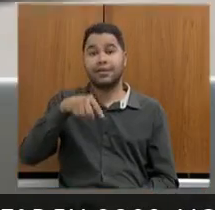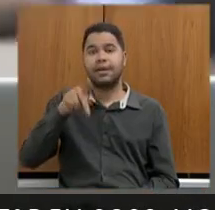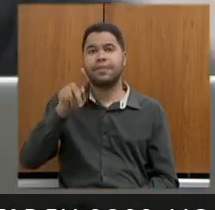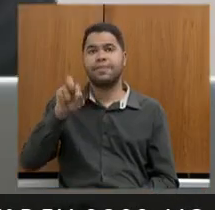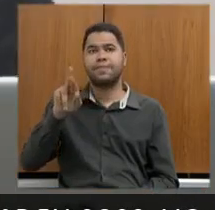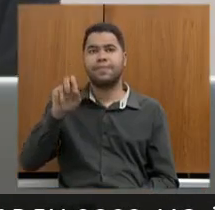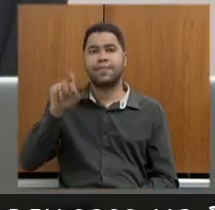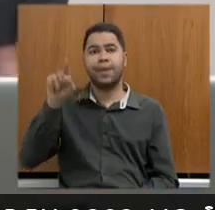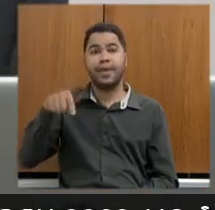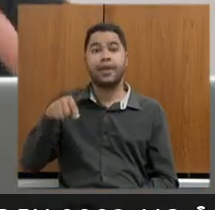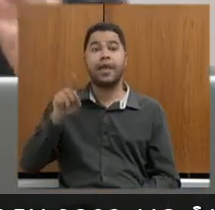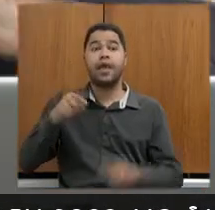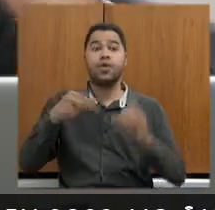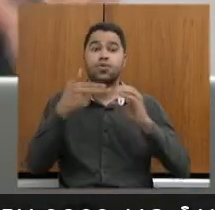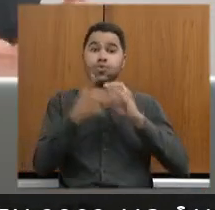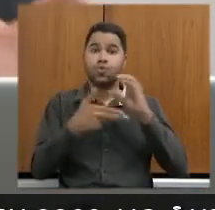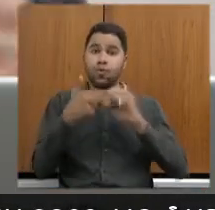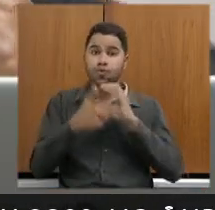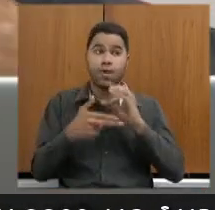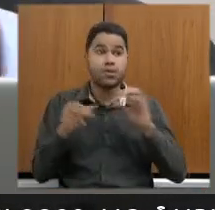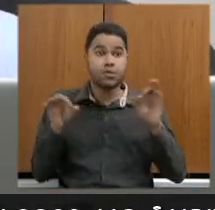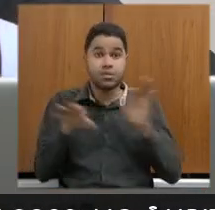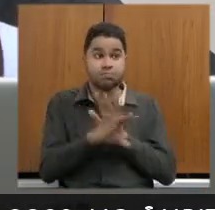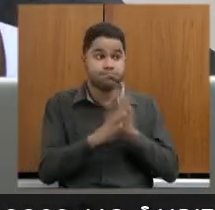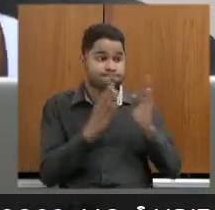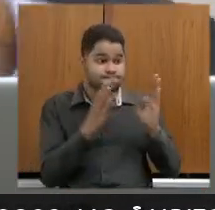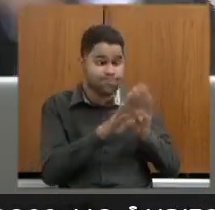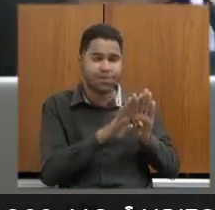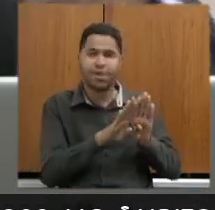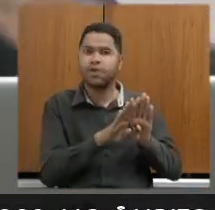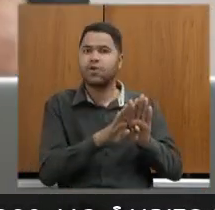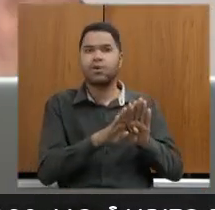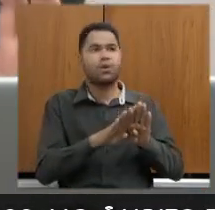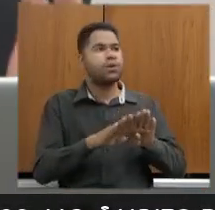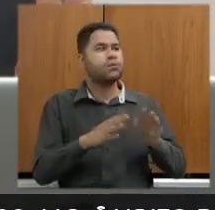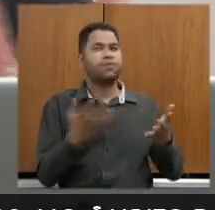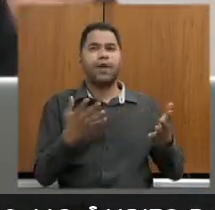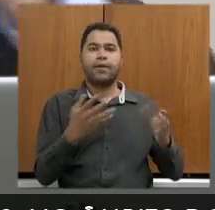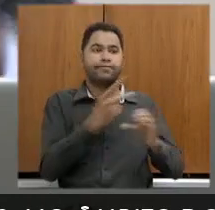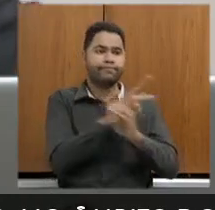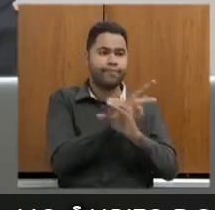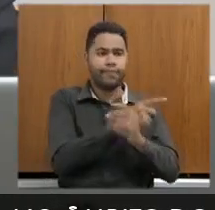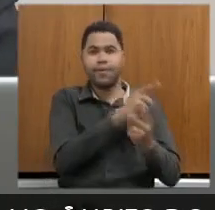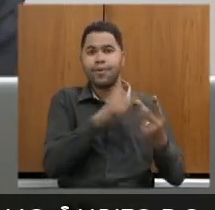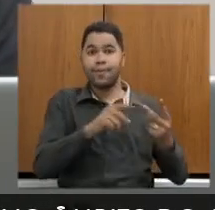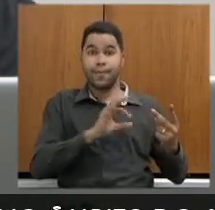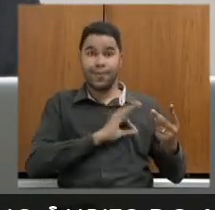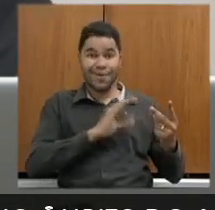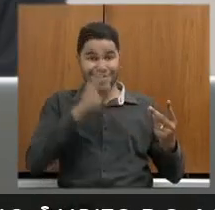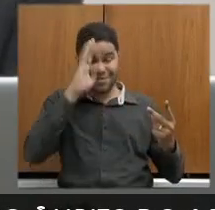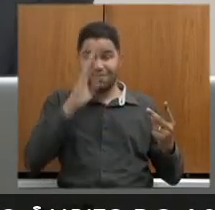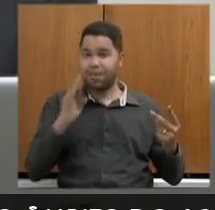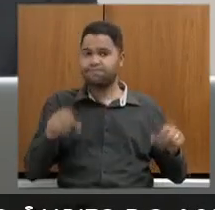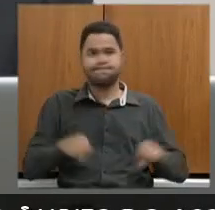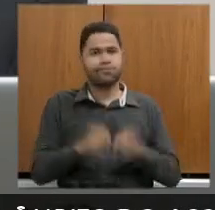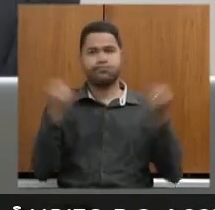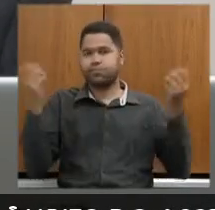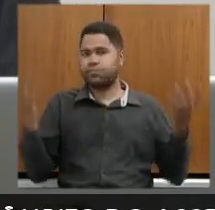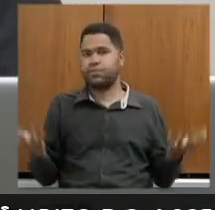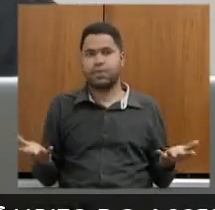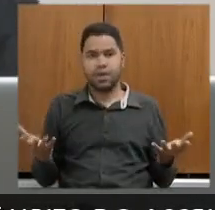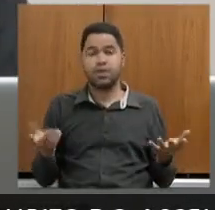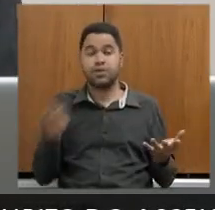aqui de Curvelo para o deputado se fechado vai arrebentar a polícia militar e polícia civil as promovemos audiência pouca